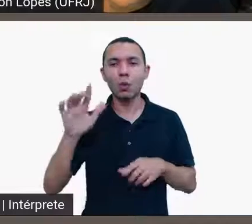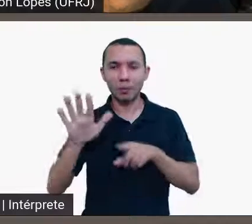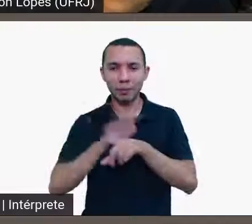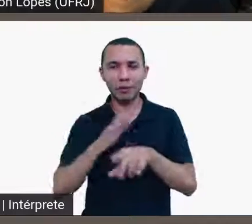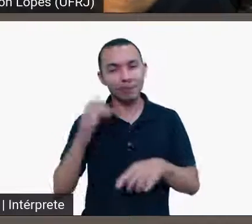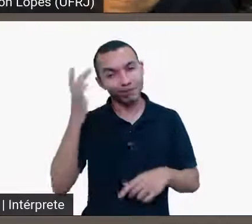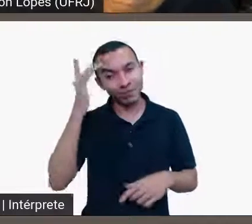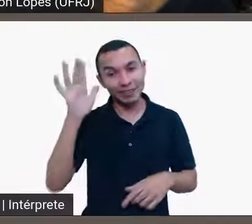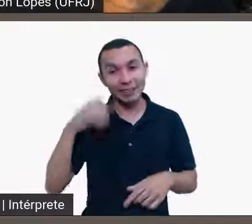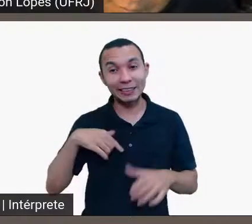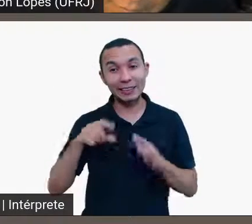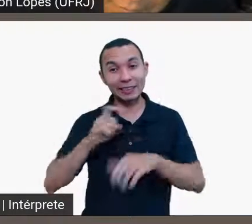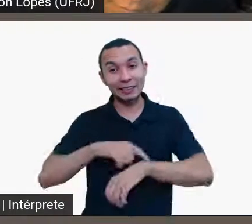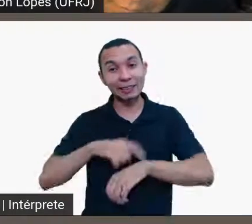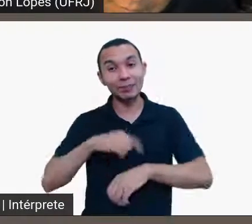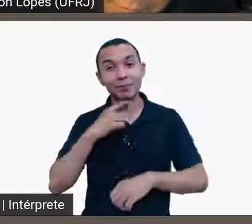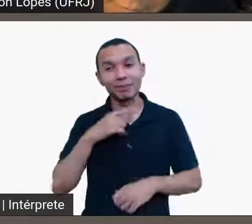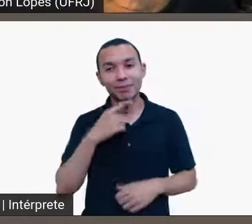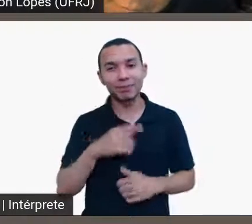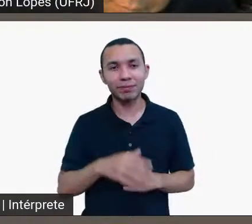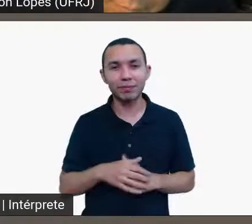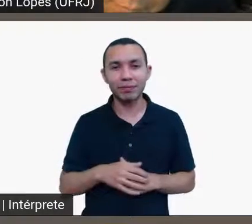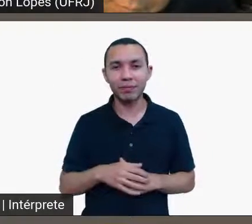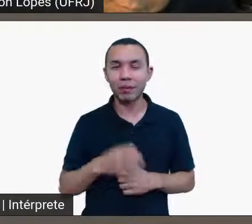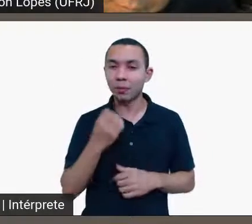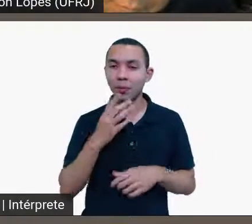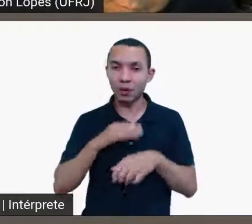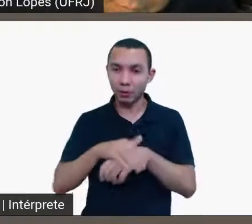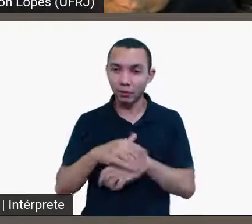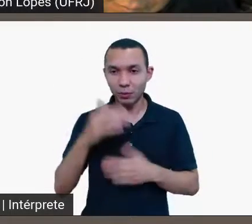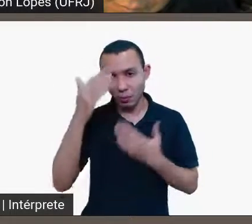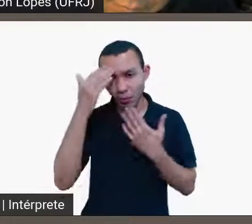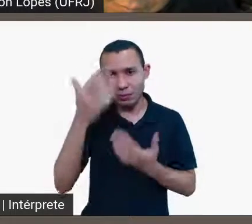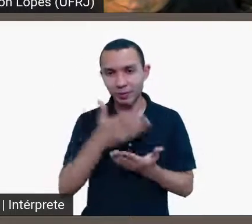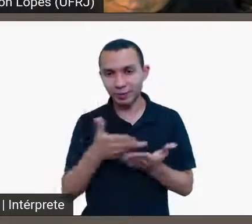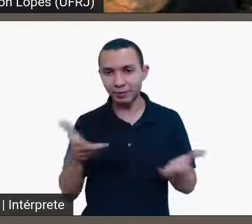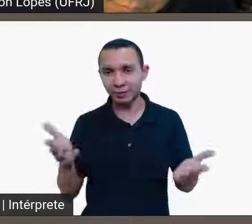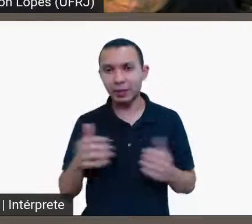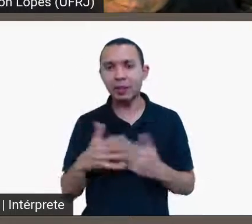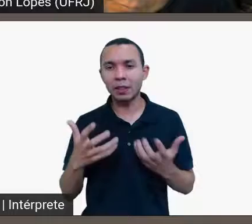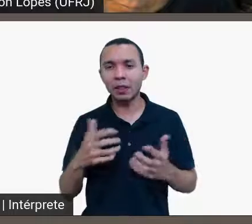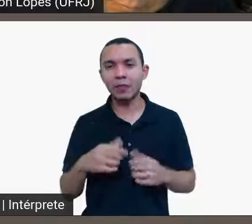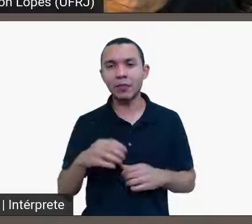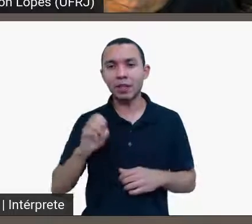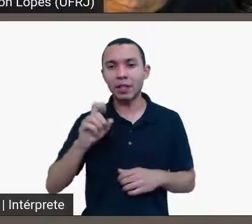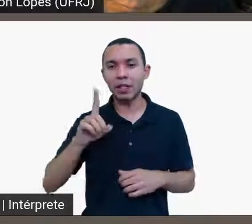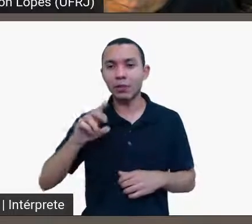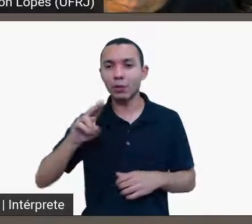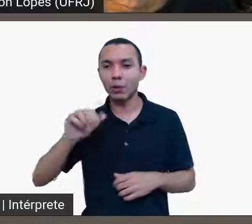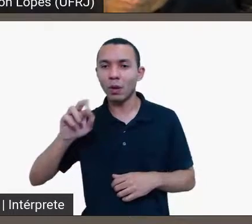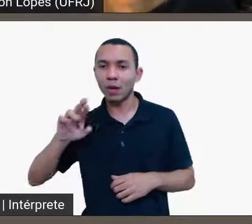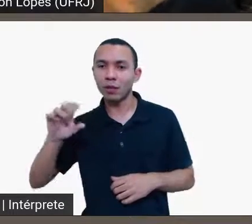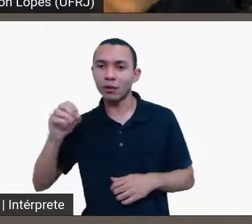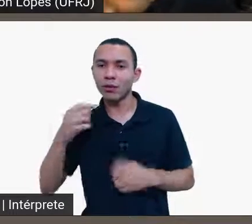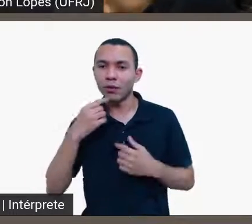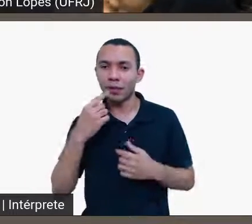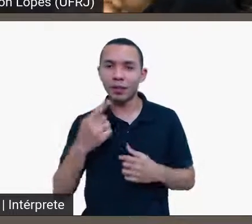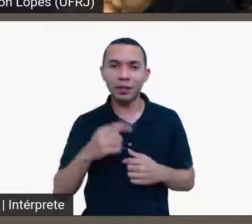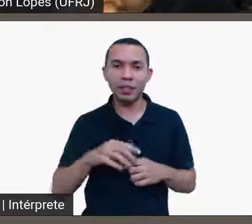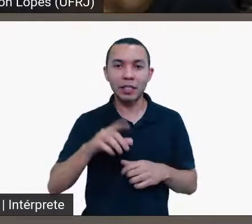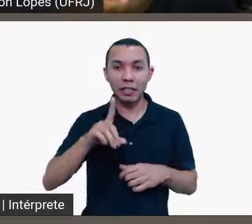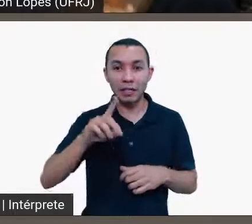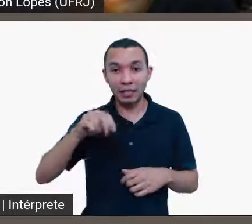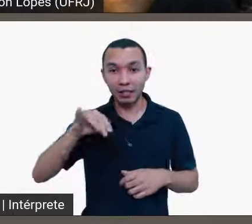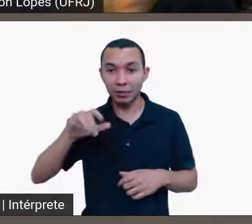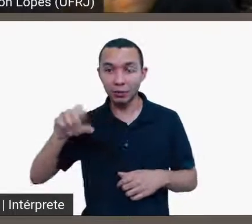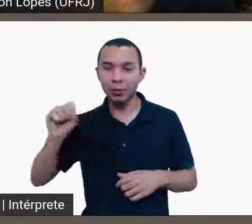vai dar tempo. O Diogo Dias diz assim: boa noite, obrigado pelas exposições, gostaria que Eduardo e Denilson comentassem sobre a integração do cinema